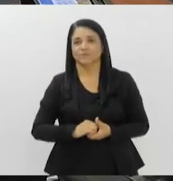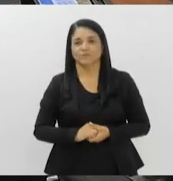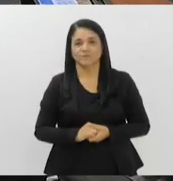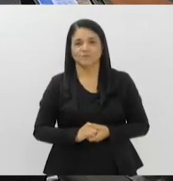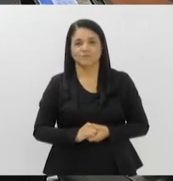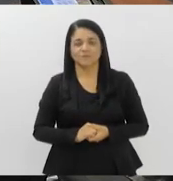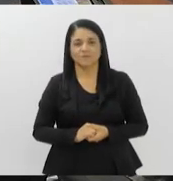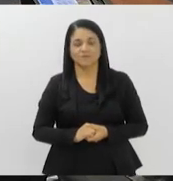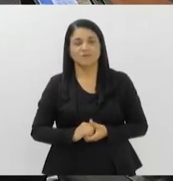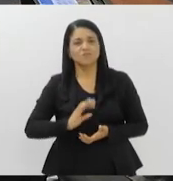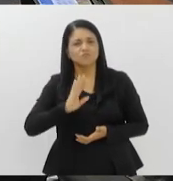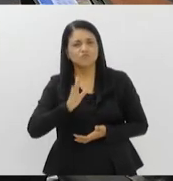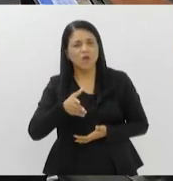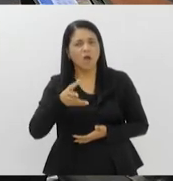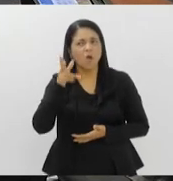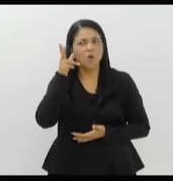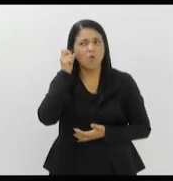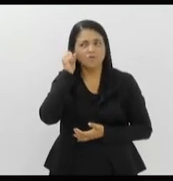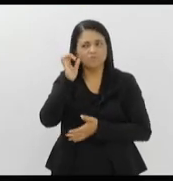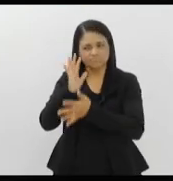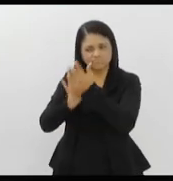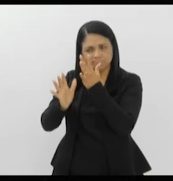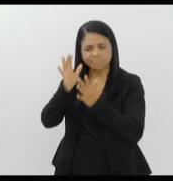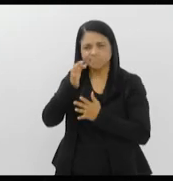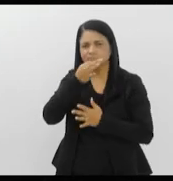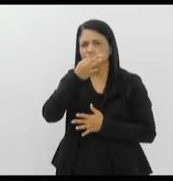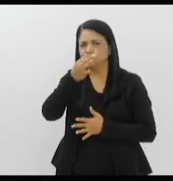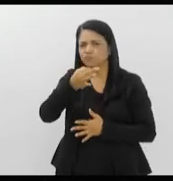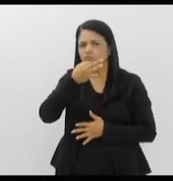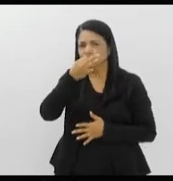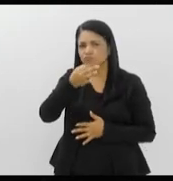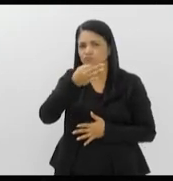Eu já ouvi muitas sugestões